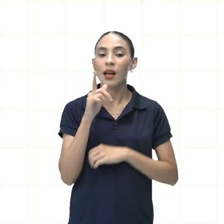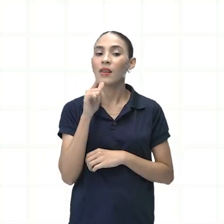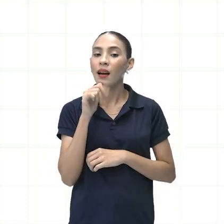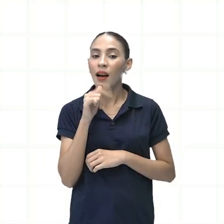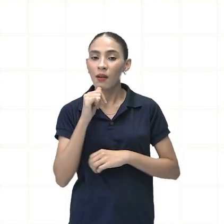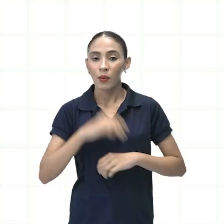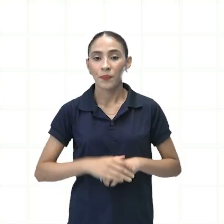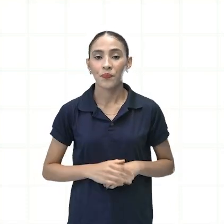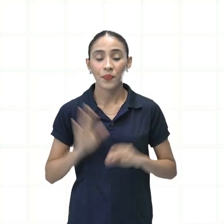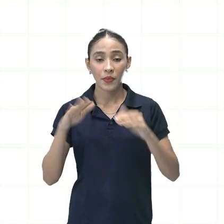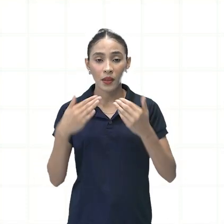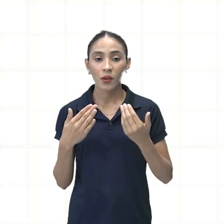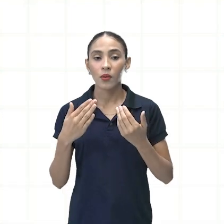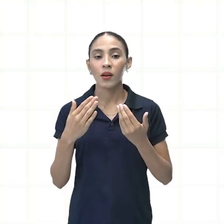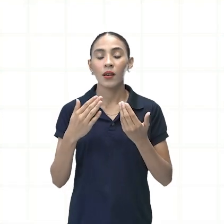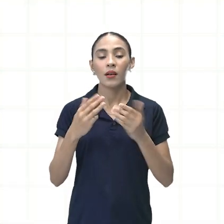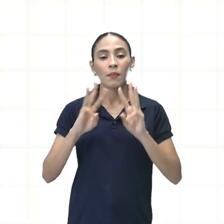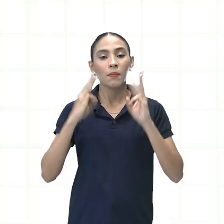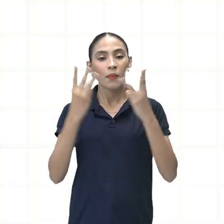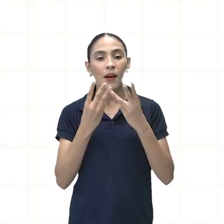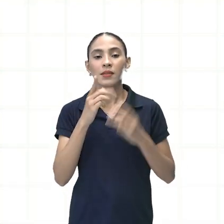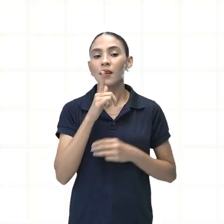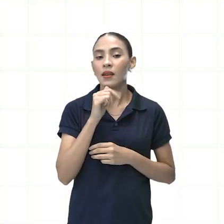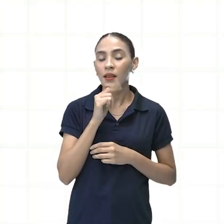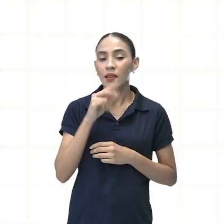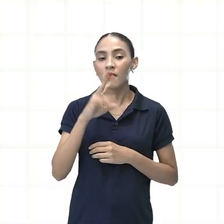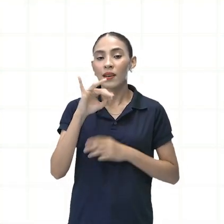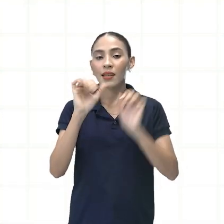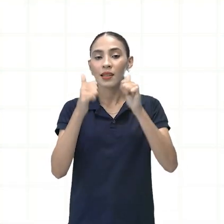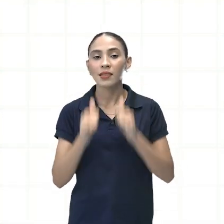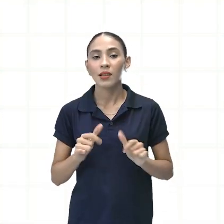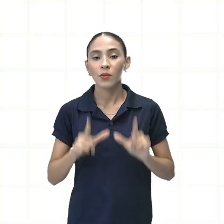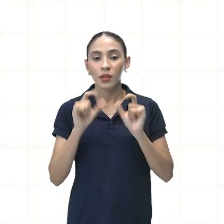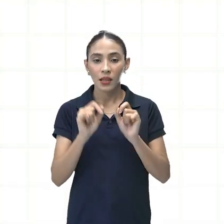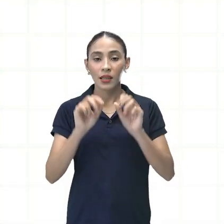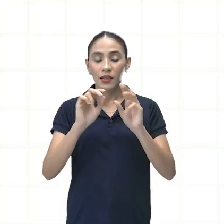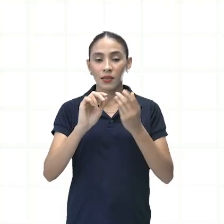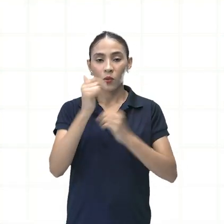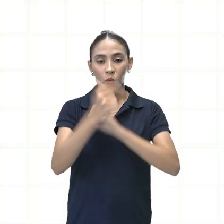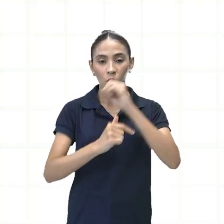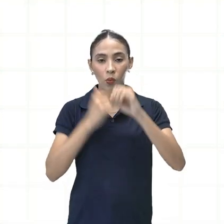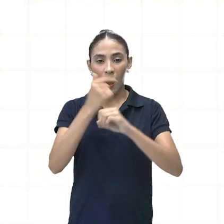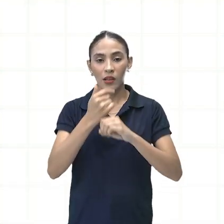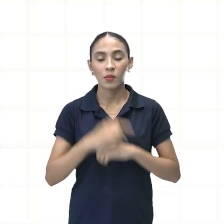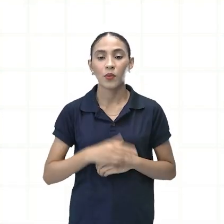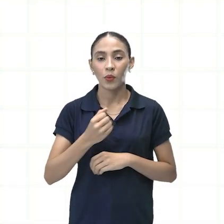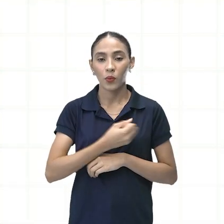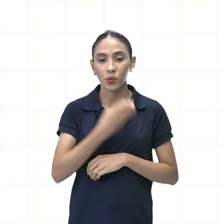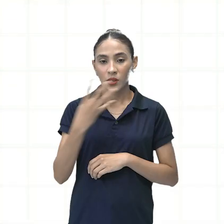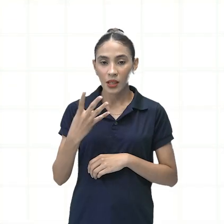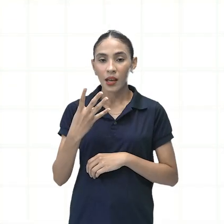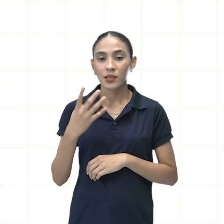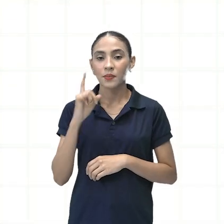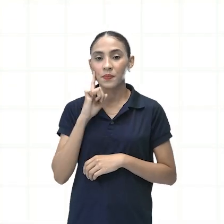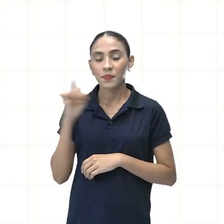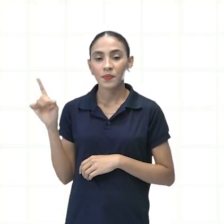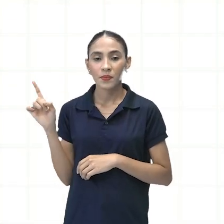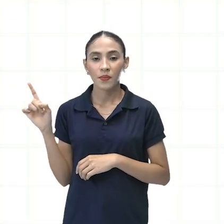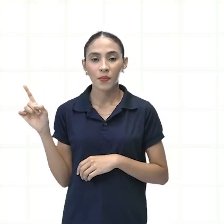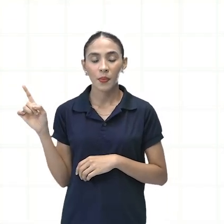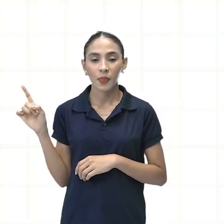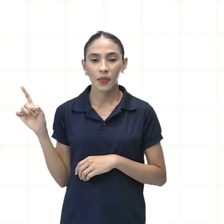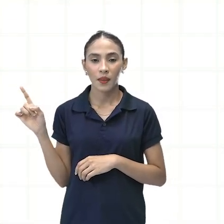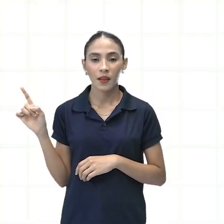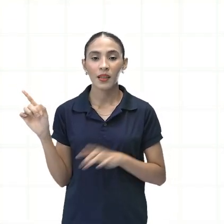água. Esta massa molecular, por sua vez, a gente vai levar em consideração os átomos que compõem a quantidade deles.